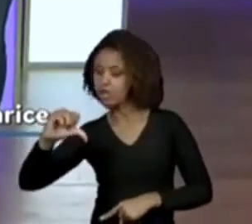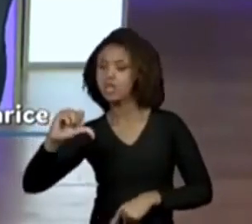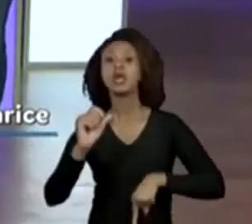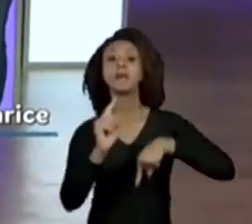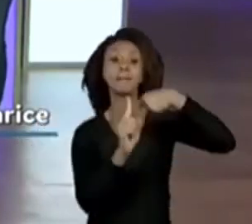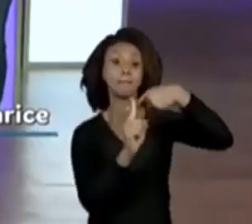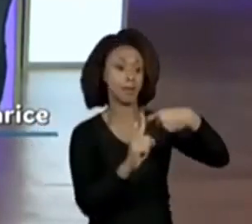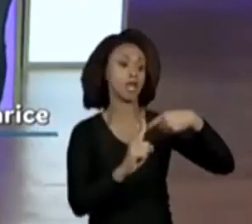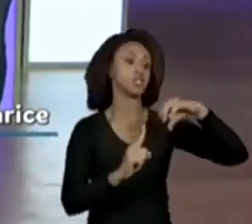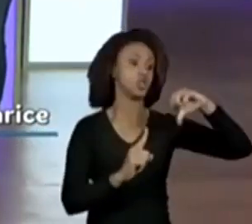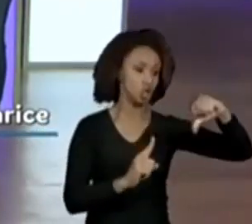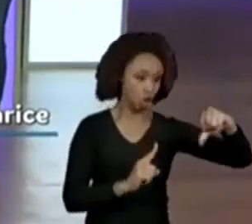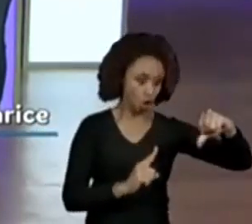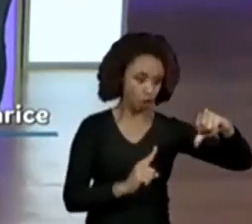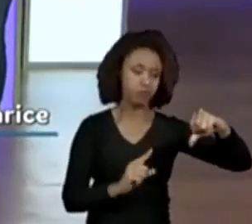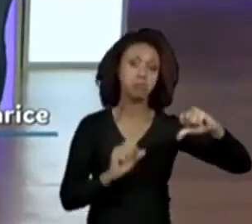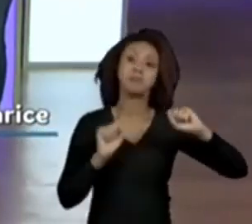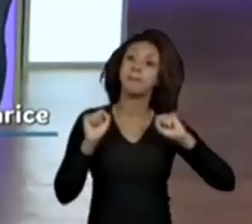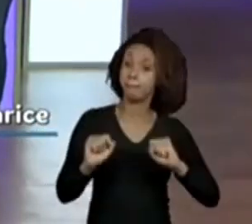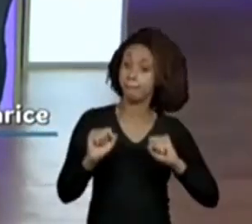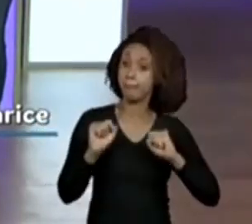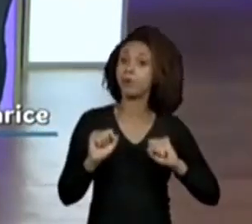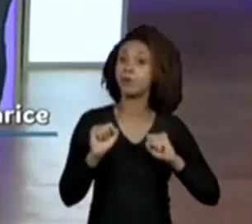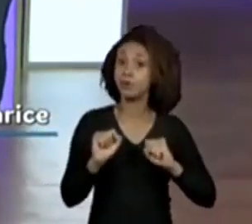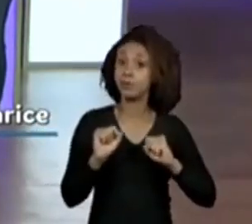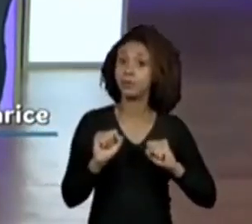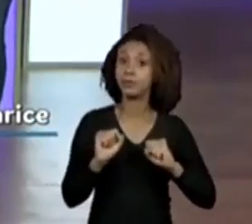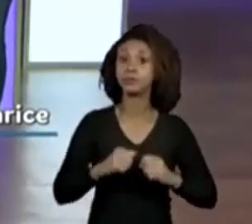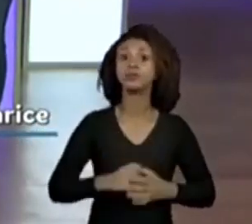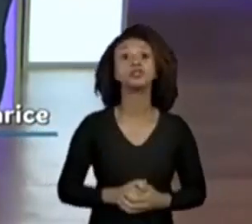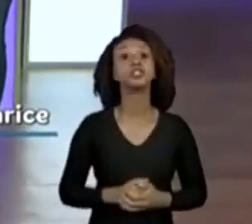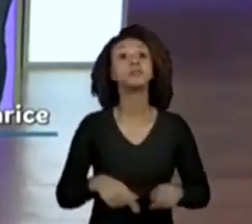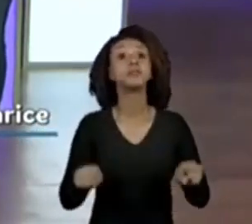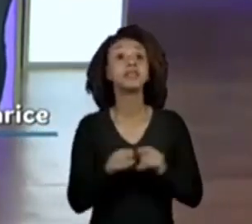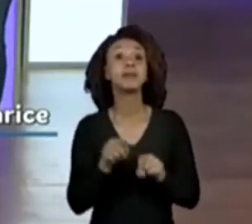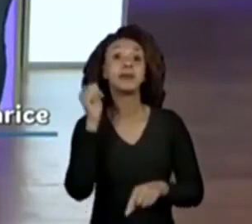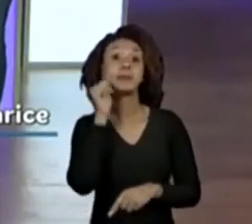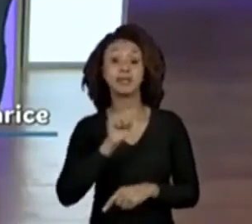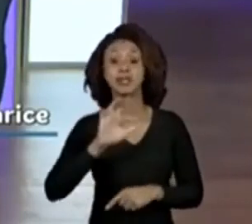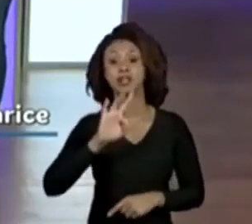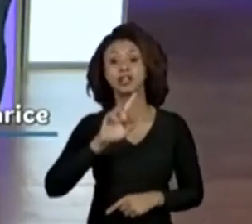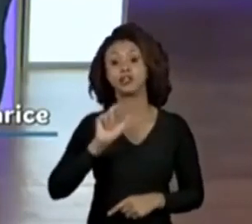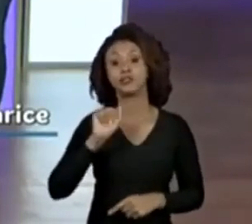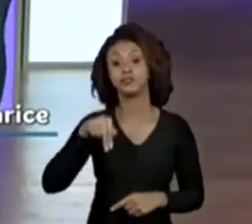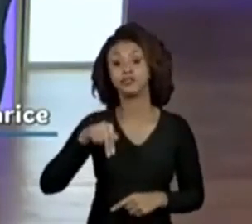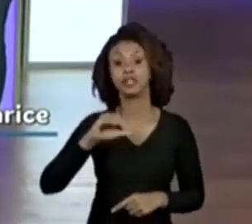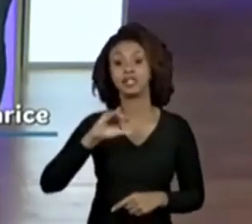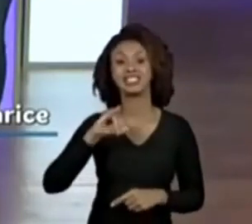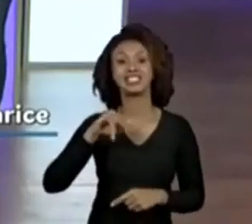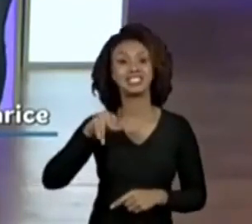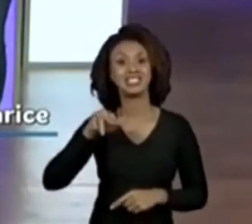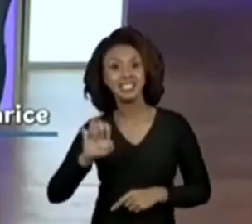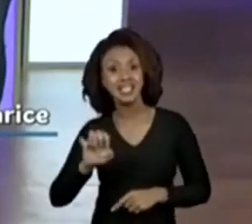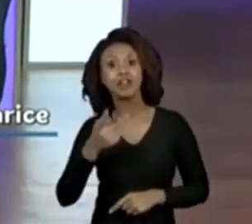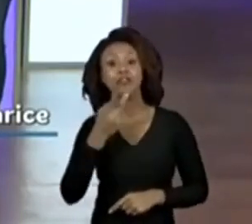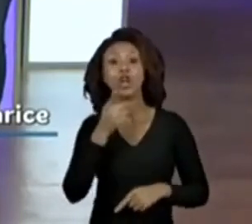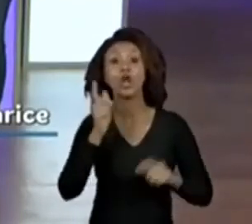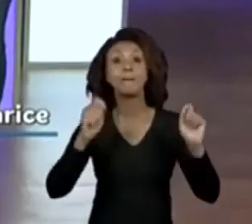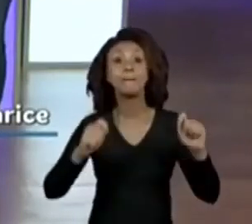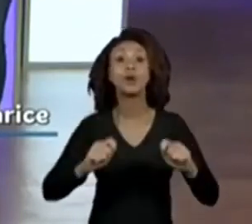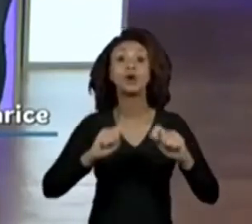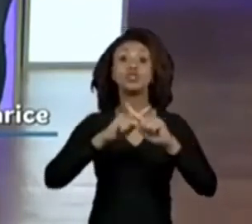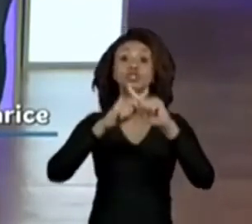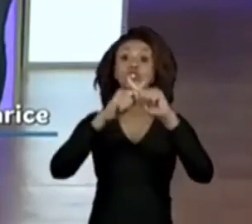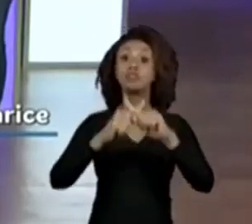com 9 pães da outra assadeira. E a Francine respondeu que a gente pode